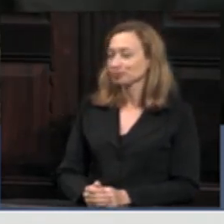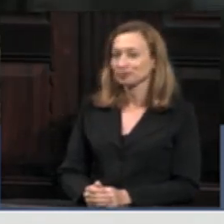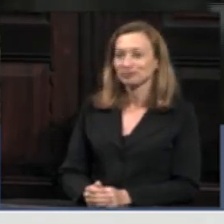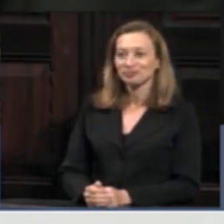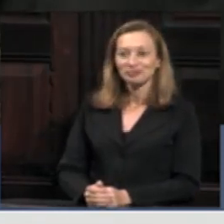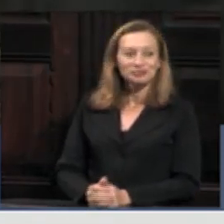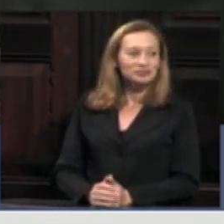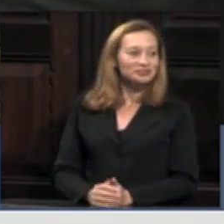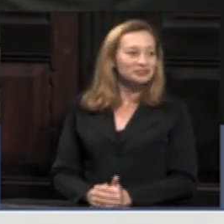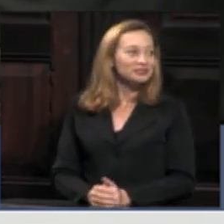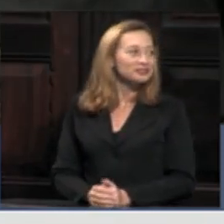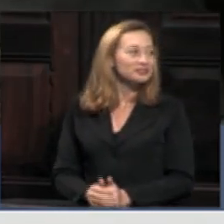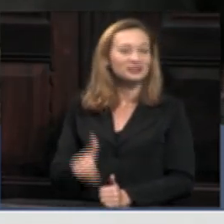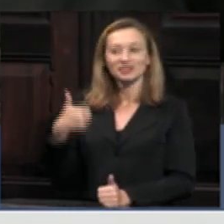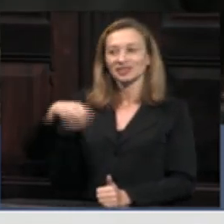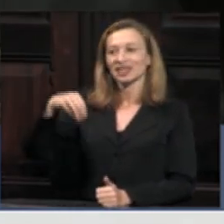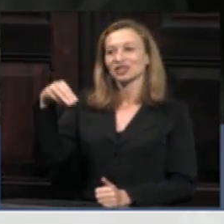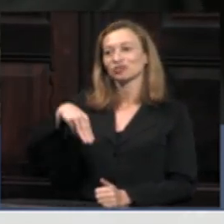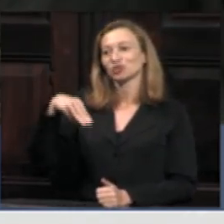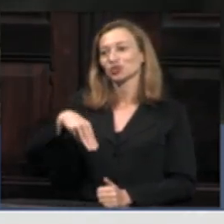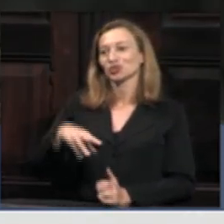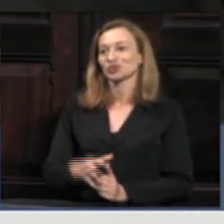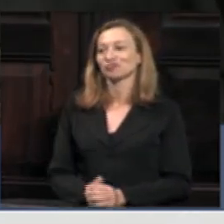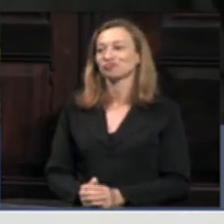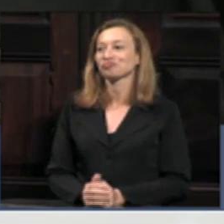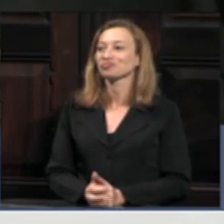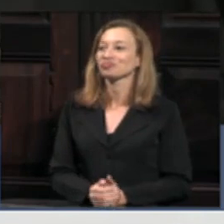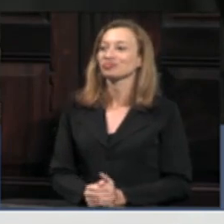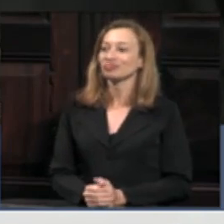Vossa Excelência dispõe dos 10 minutos